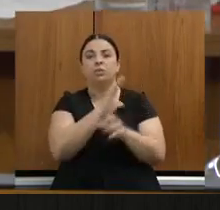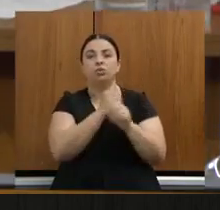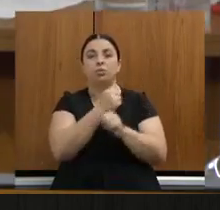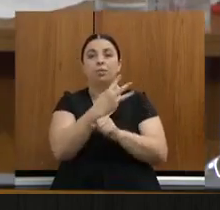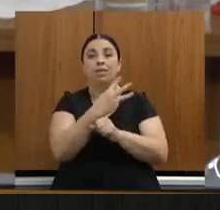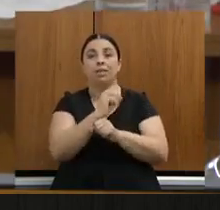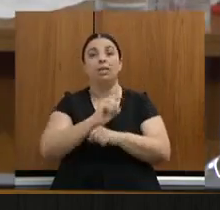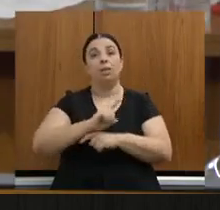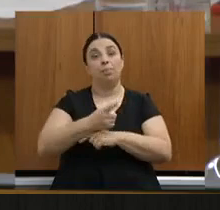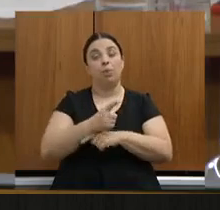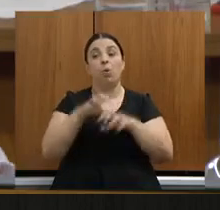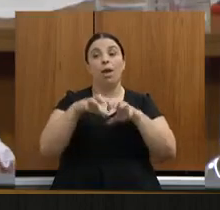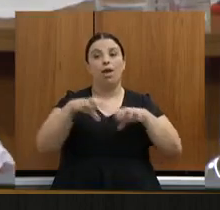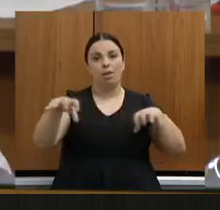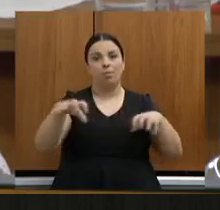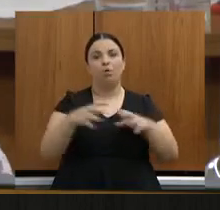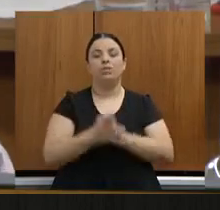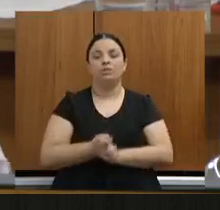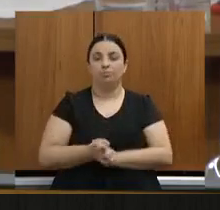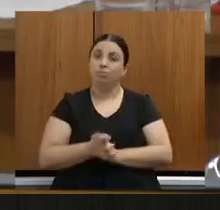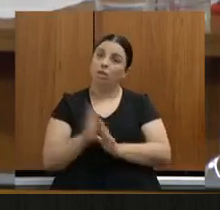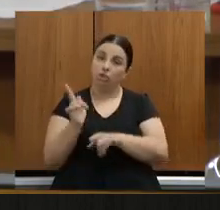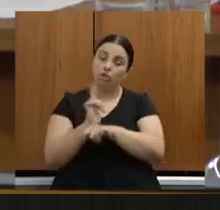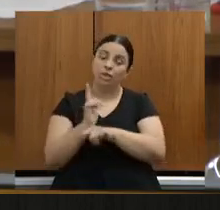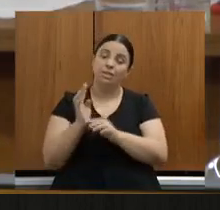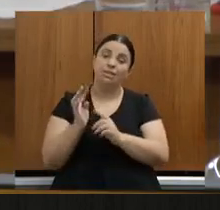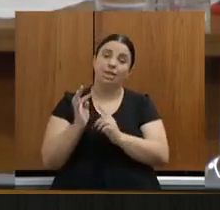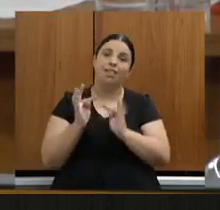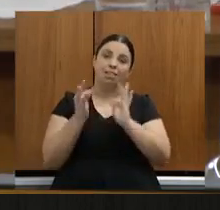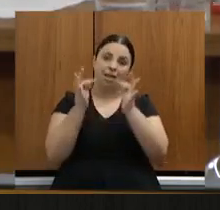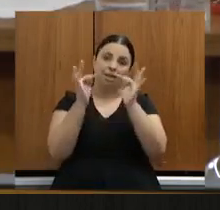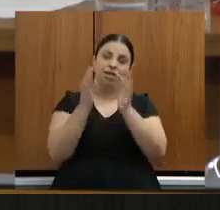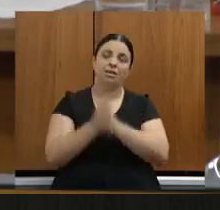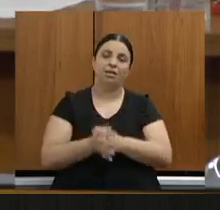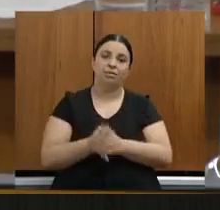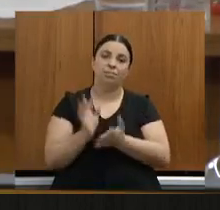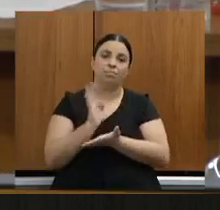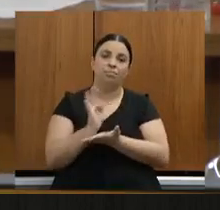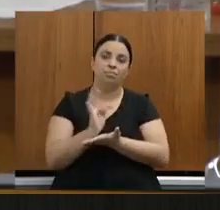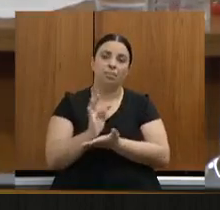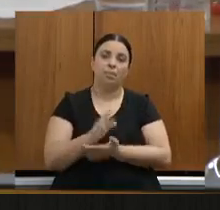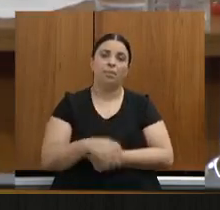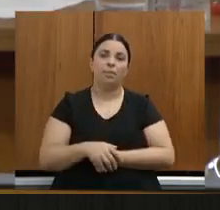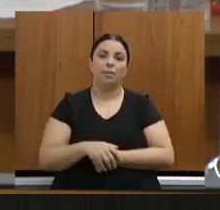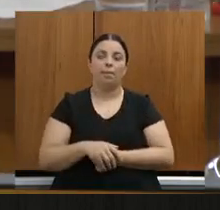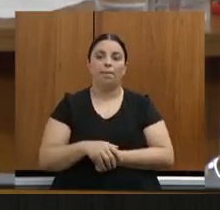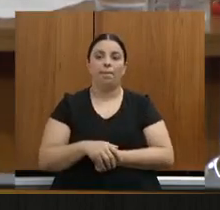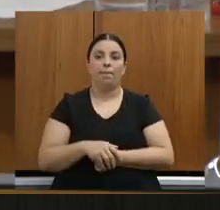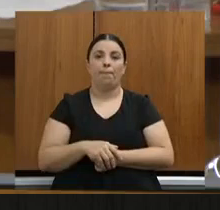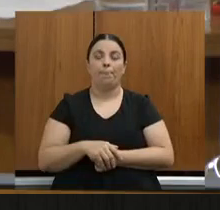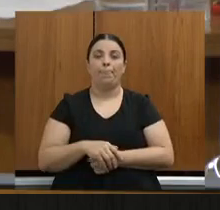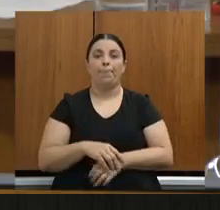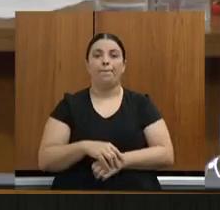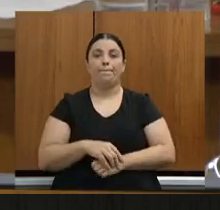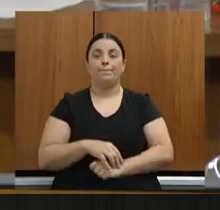por todas as gerências técnicas pode passar hoje e seguem firmes aqui